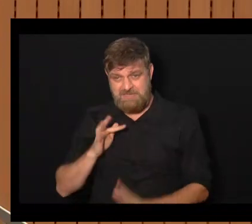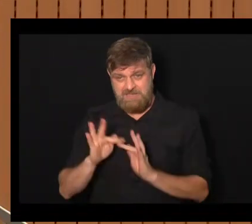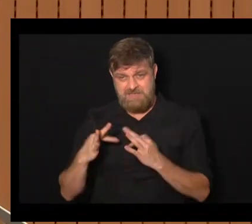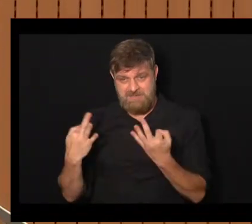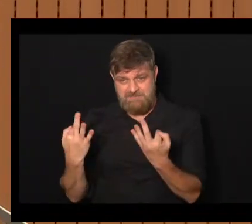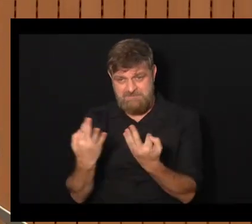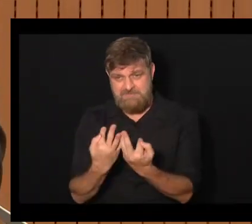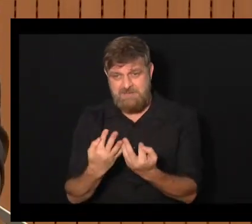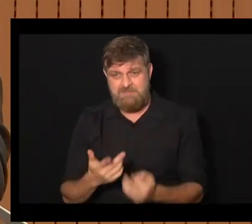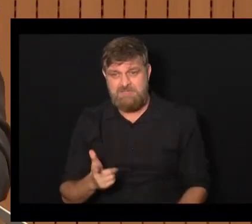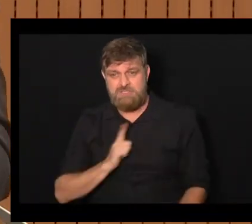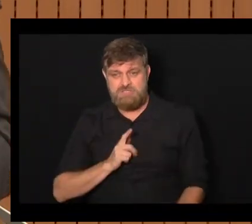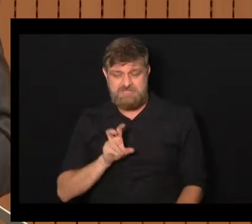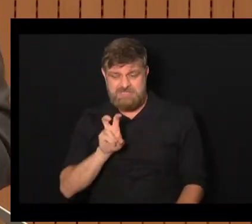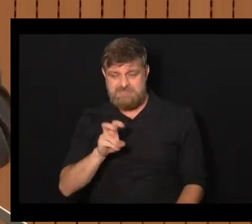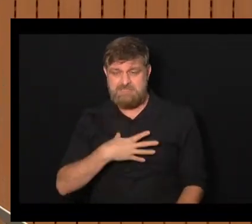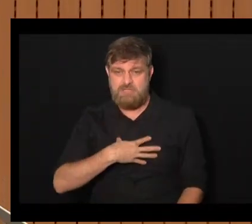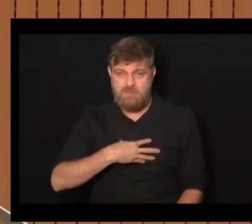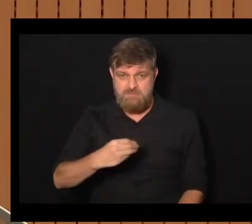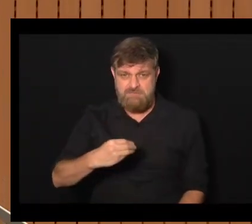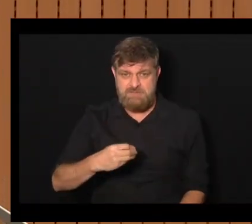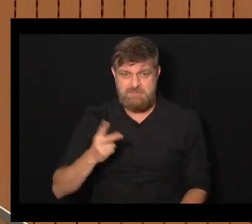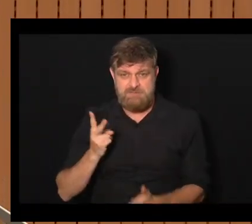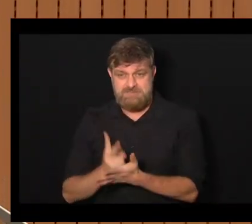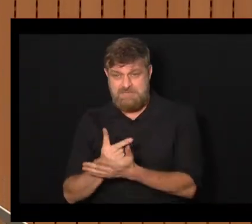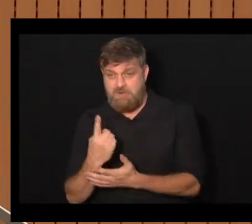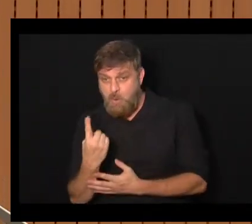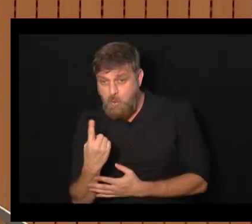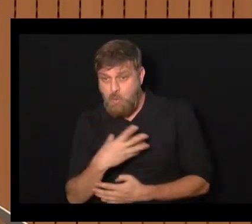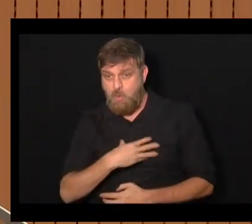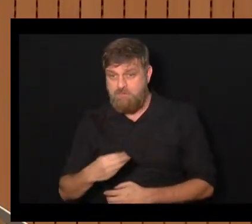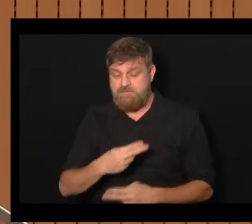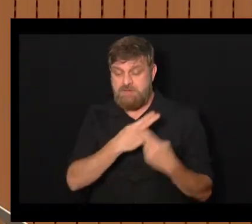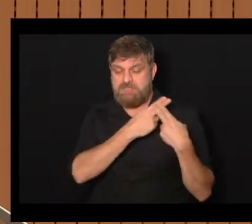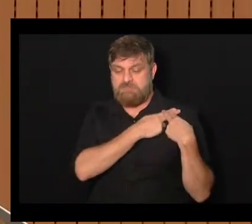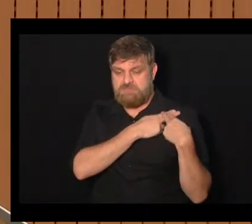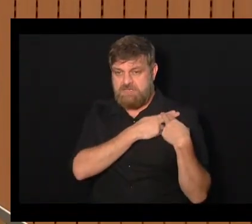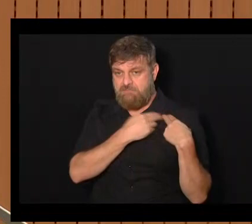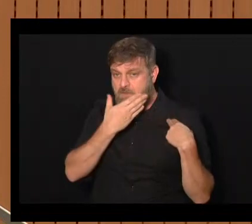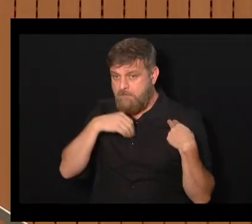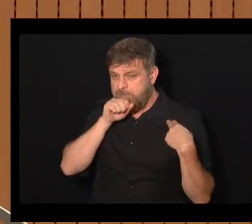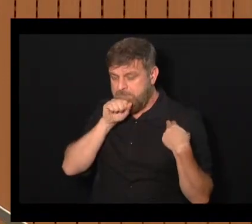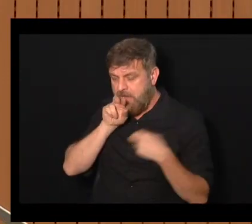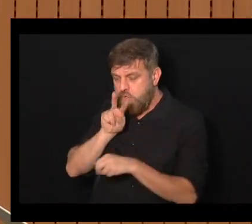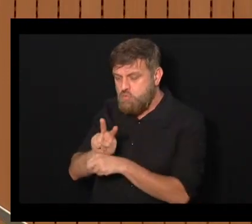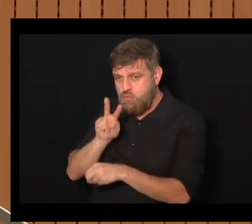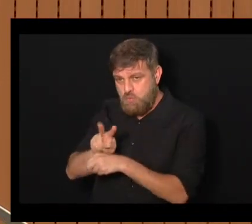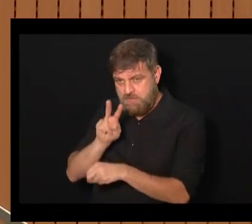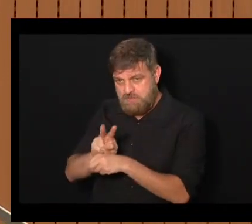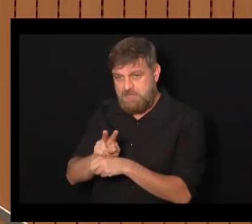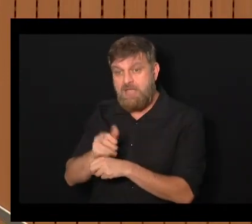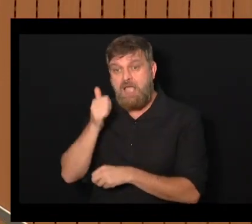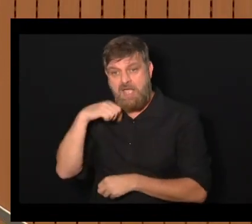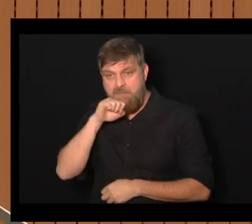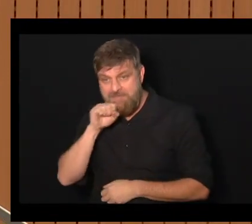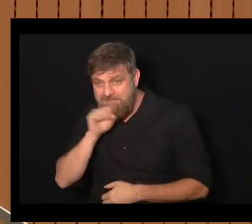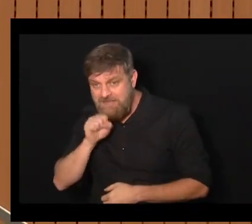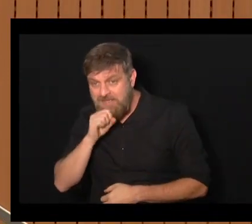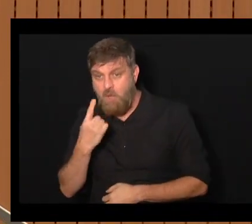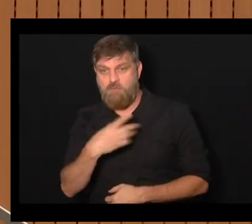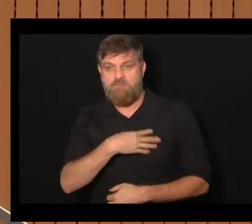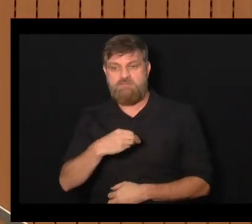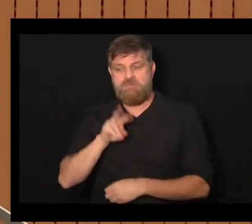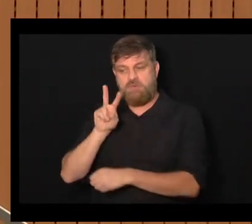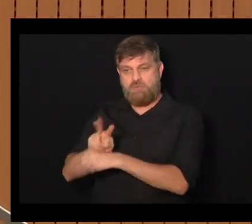tinham 4, 5 filhos, e sempre um dos filhos ficava responsável de cuidar do pai e da mãe quando ficavam mais velhos. Isso